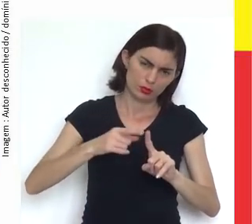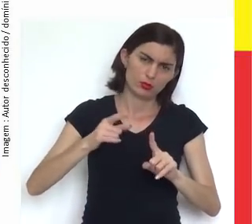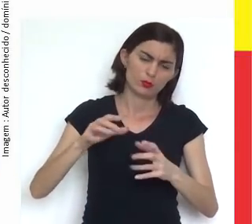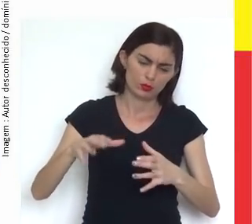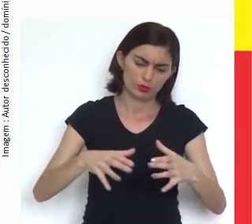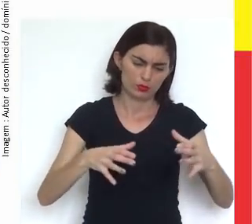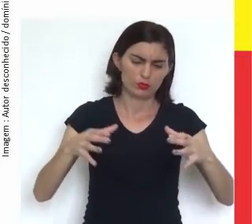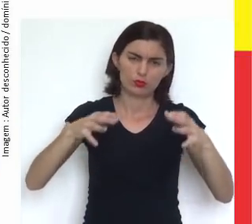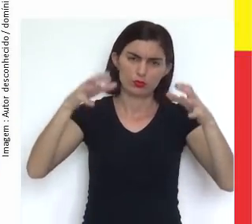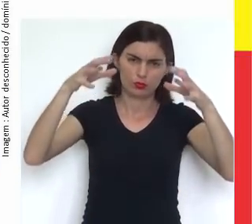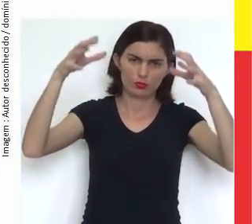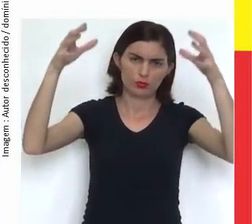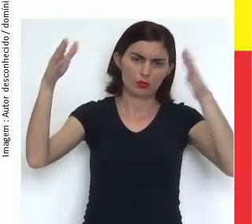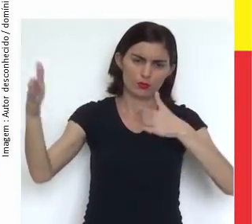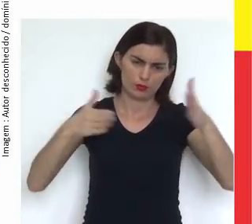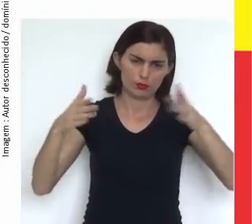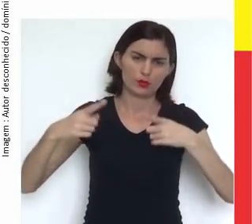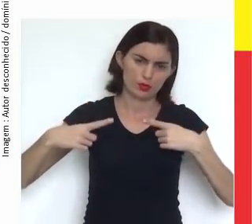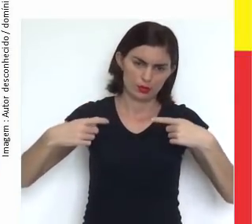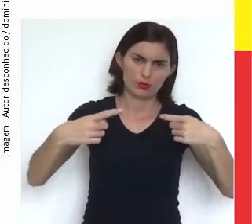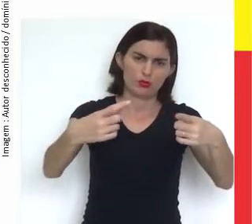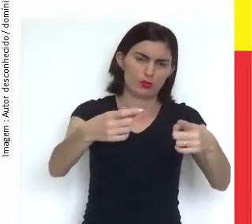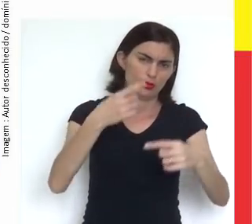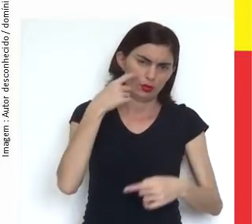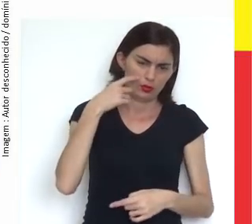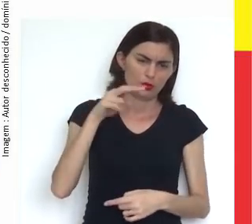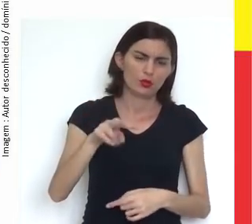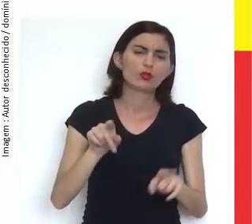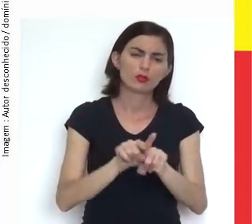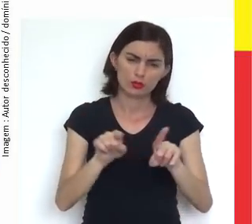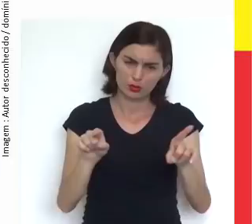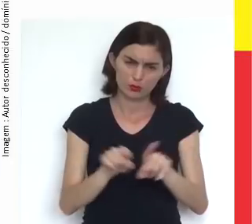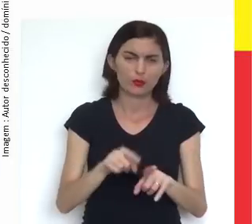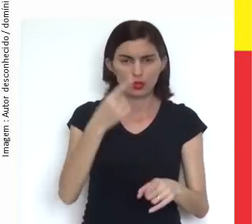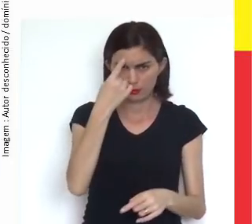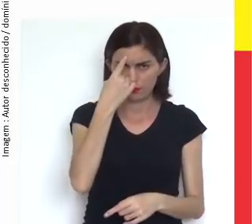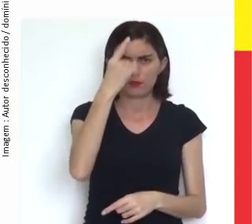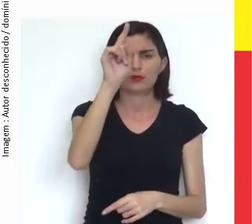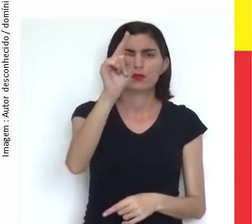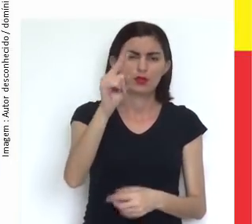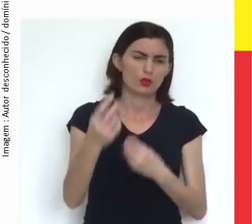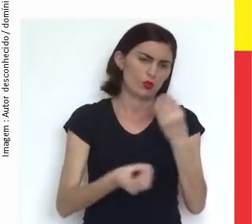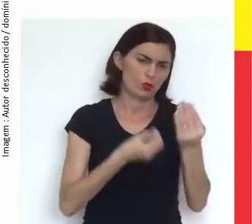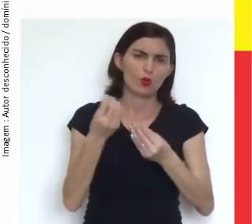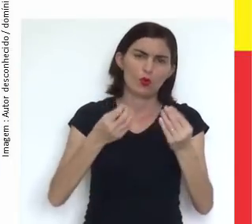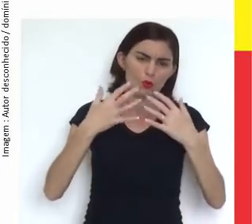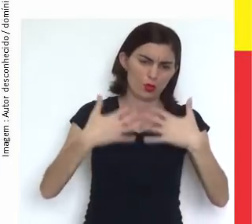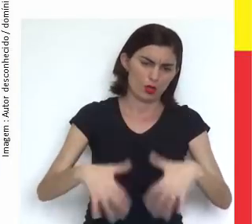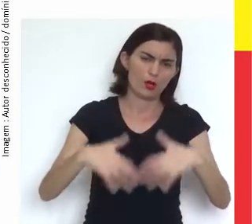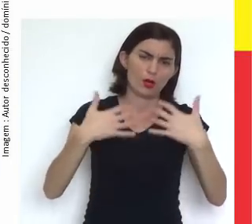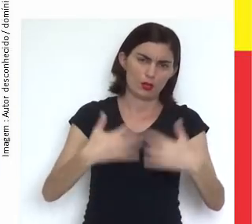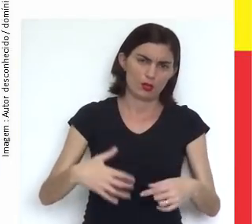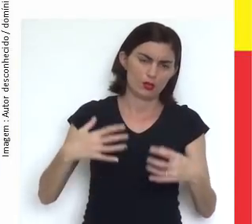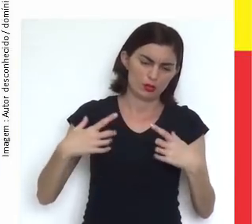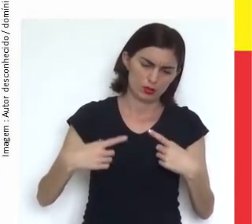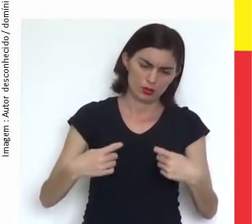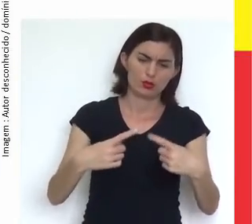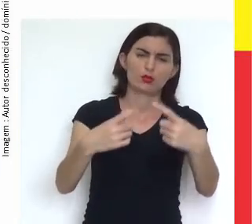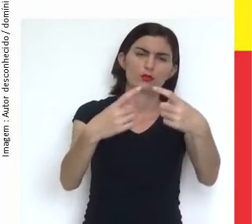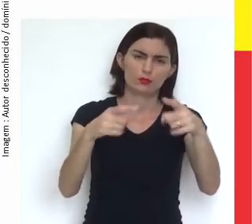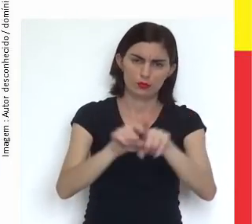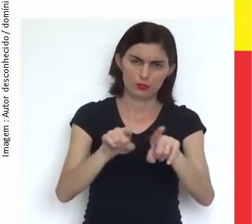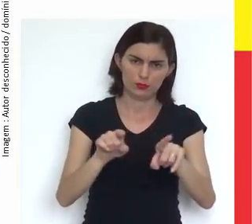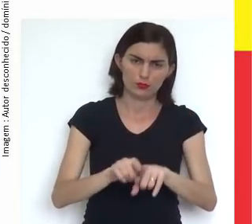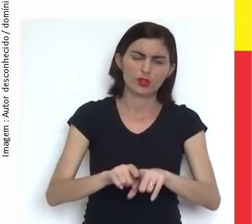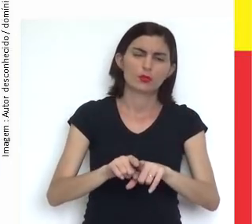de transporte no período de guerras. Tá? Então, também inventado como uma máquina de guerra, tá? Como uma